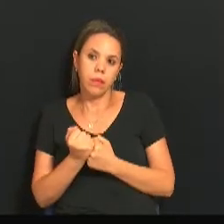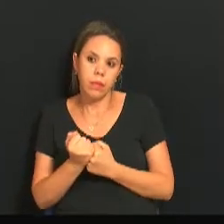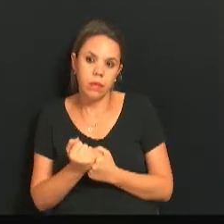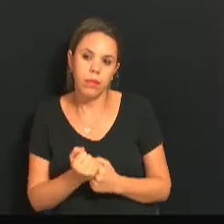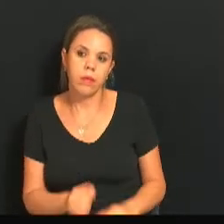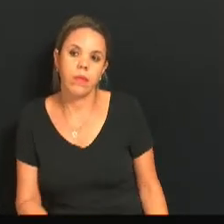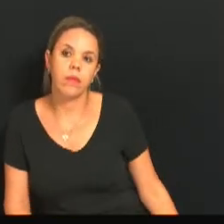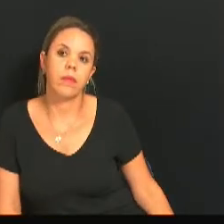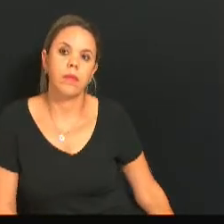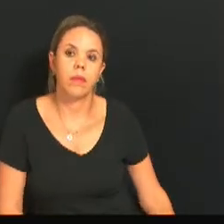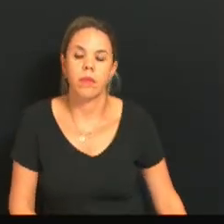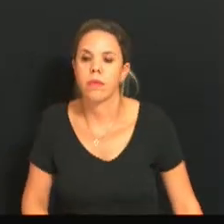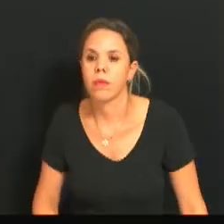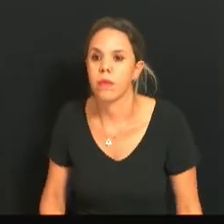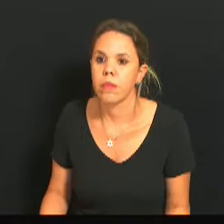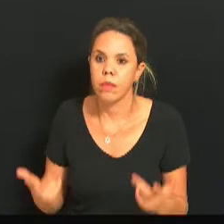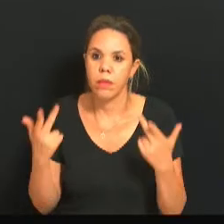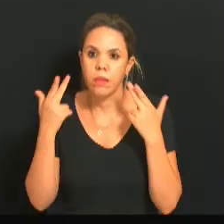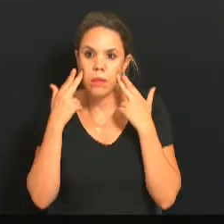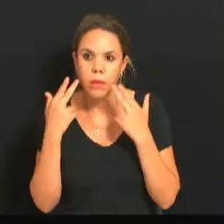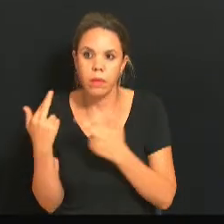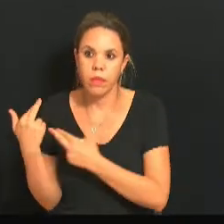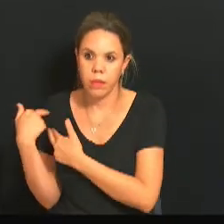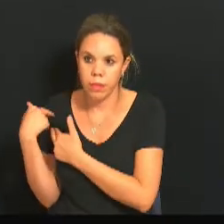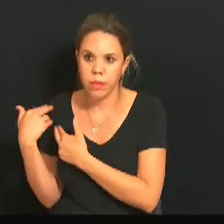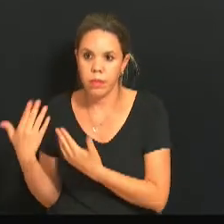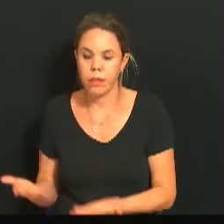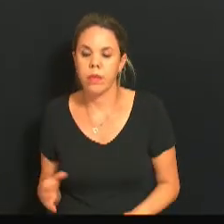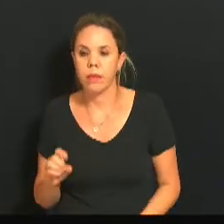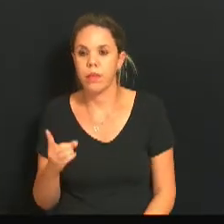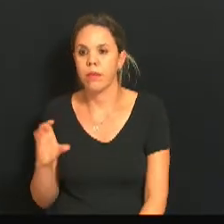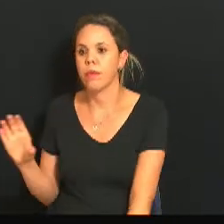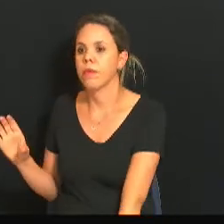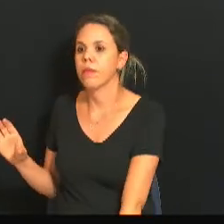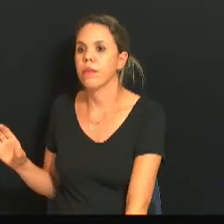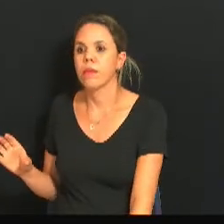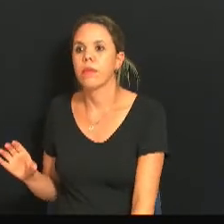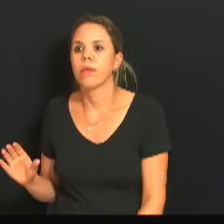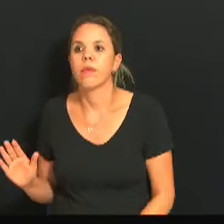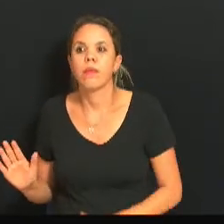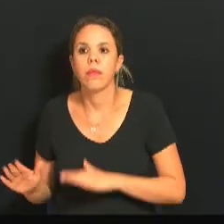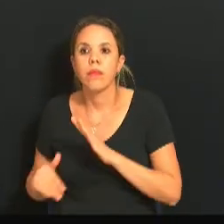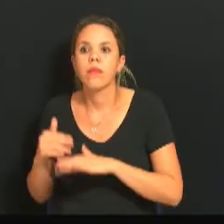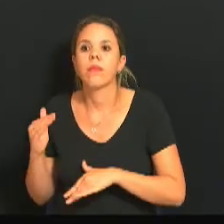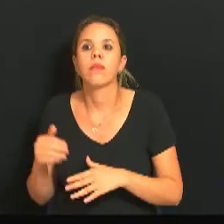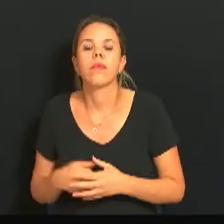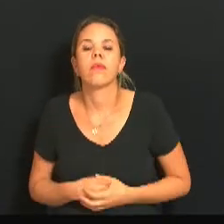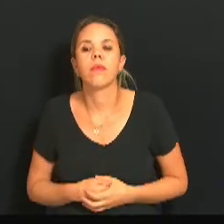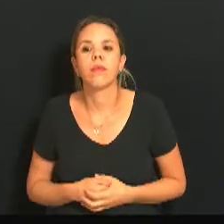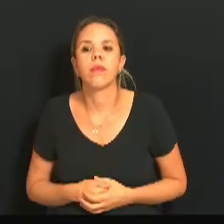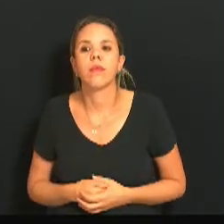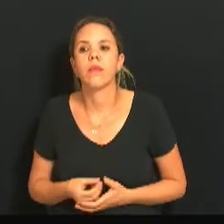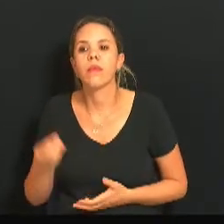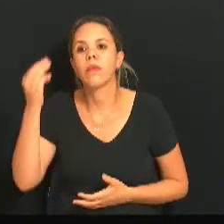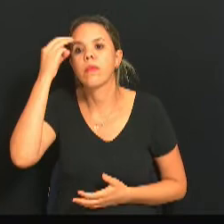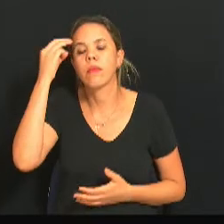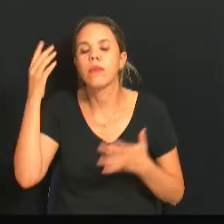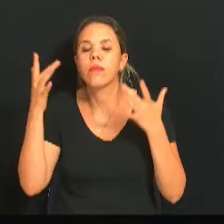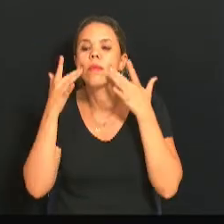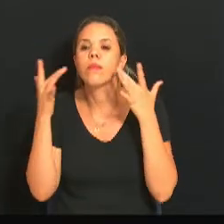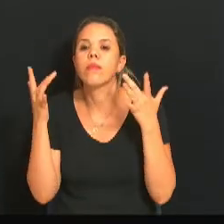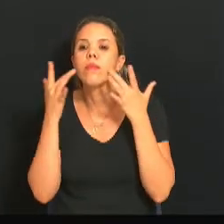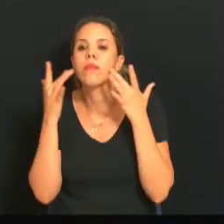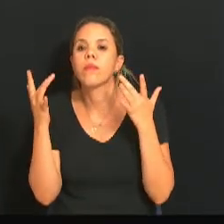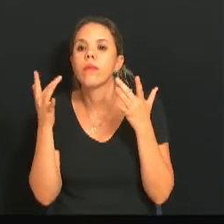nisso mas faz parte de uma das atribuições da ideia que enquanto agência de desenvolvimento o centro de memória e teatro